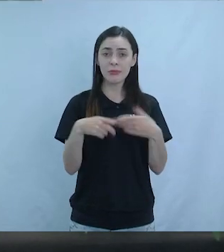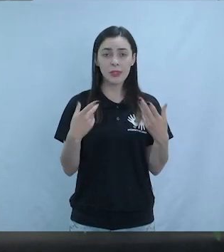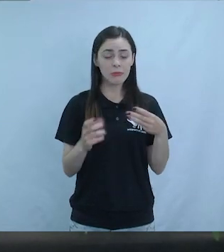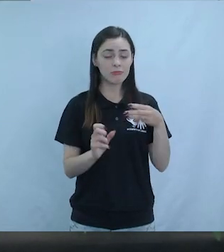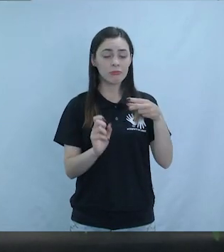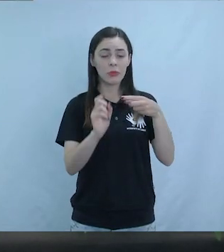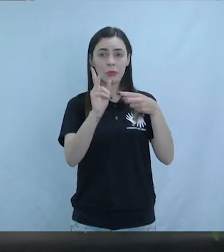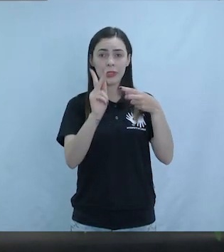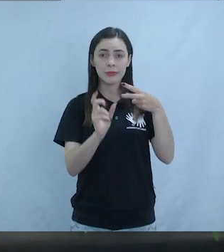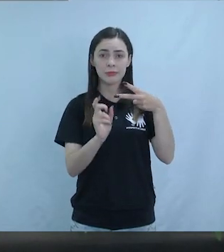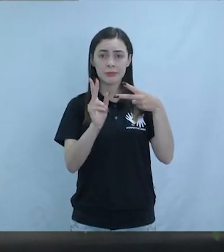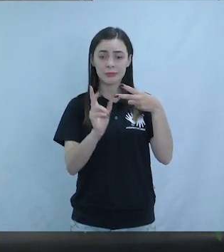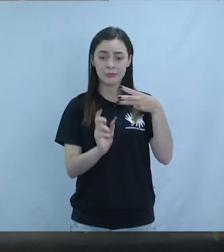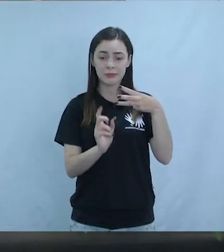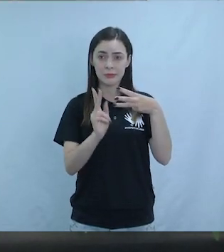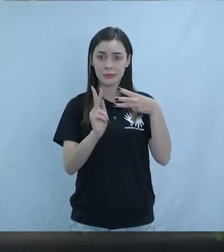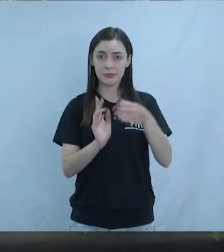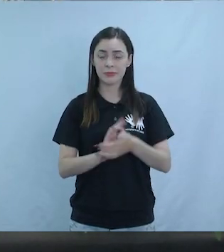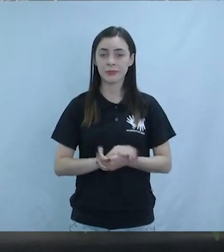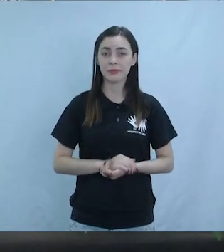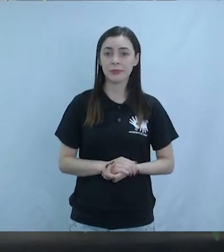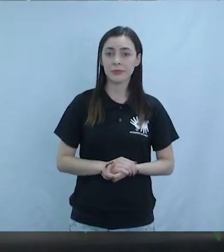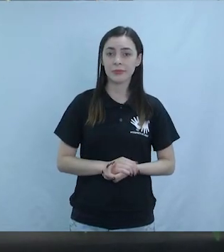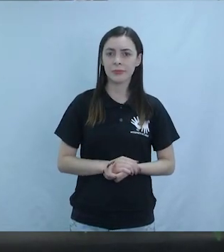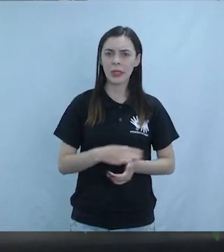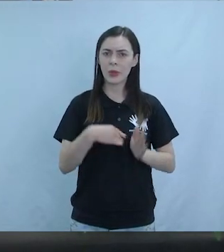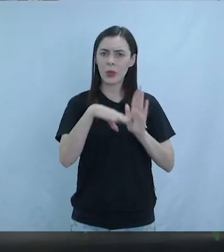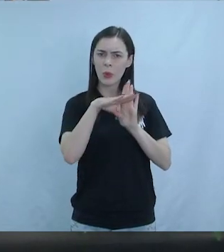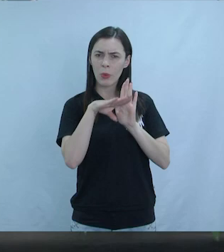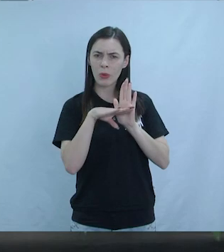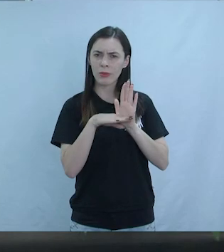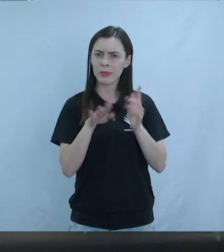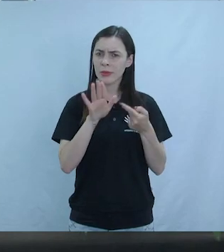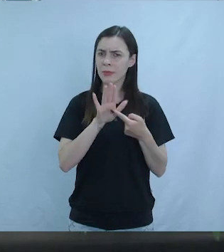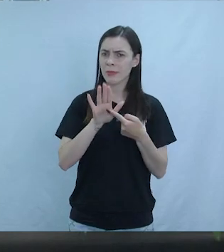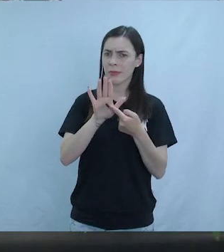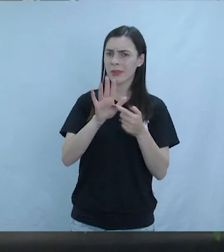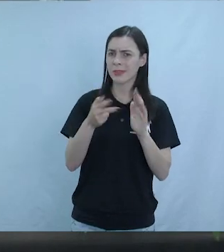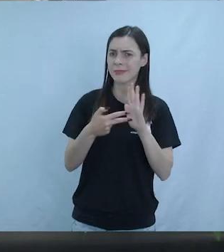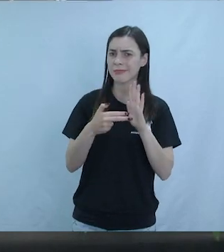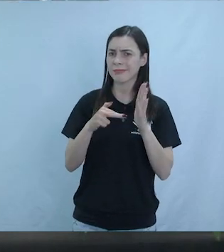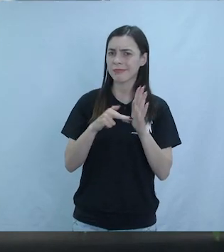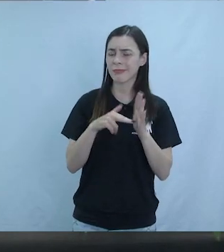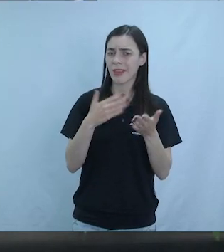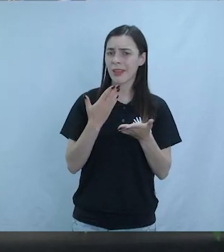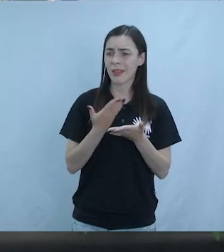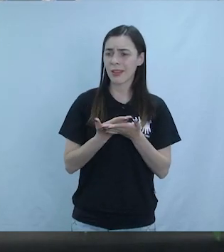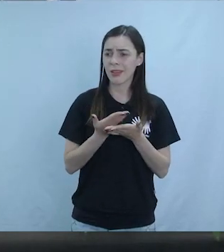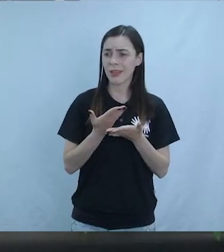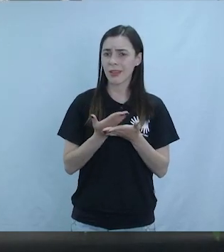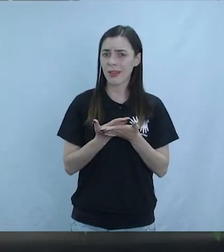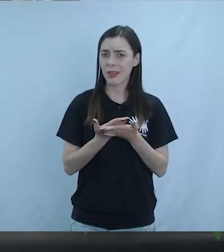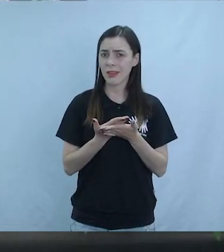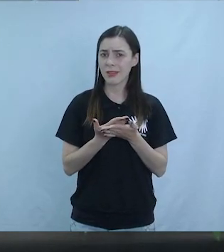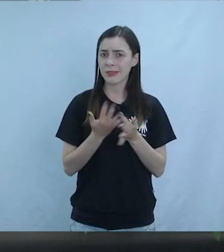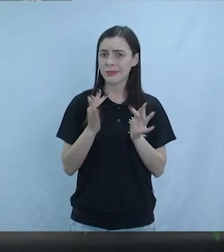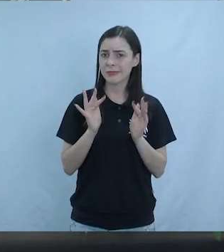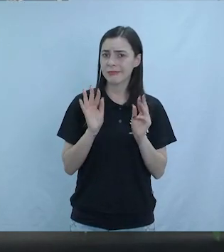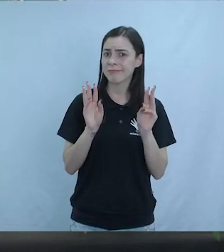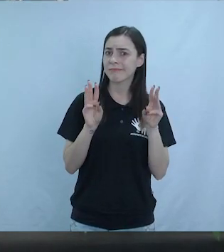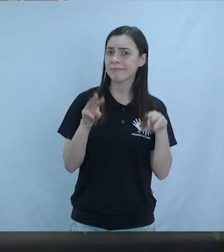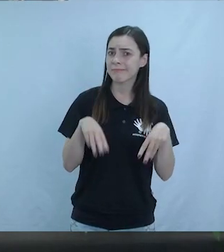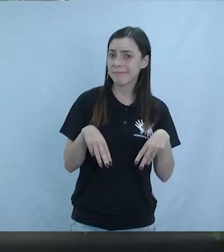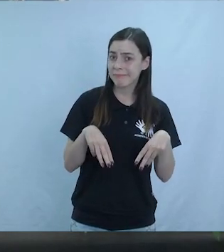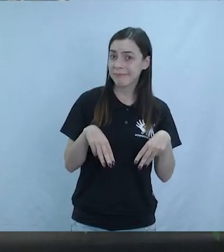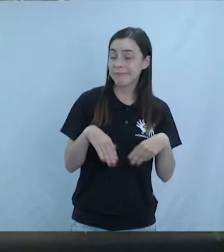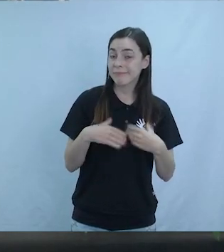seu. Então, ok também. E quando chega a rotina, quer dizer o quê? Para nós darmos o ok da